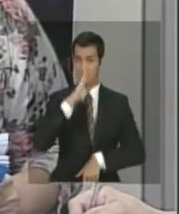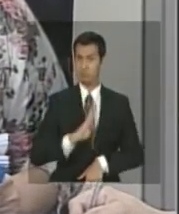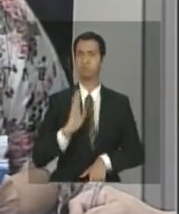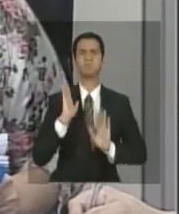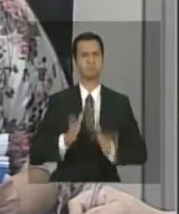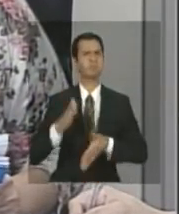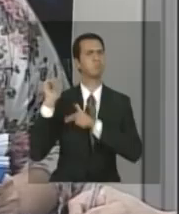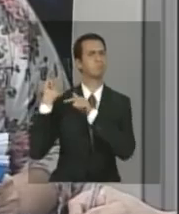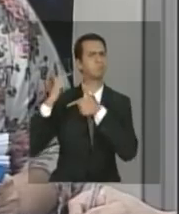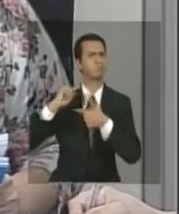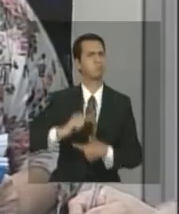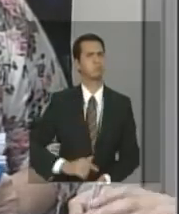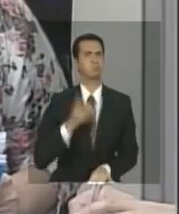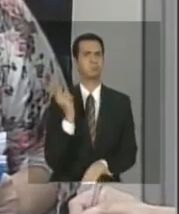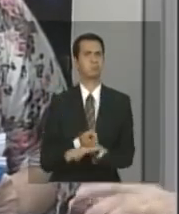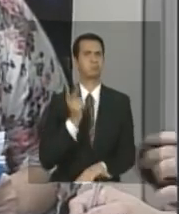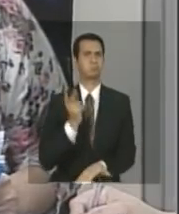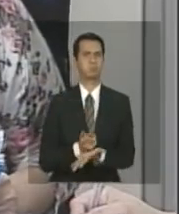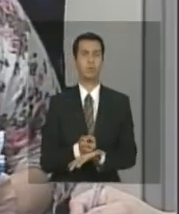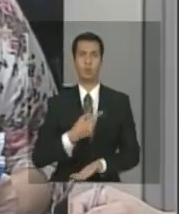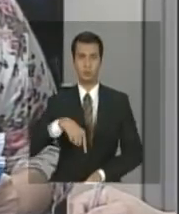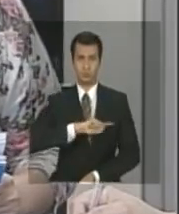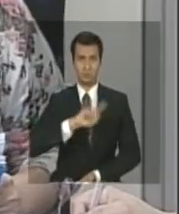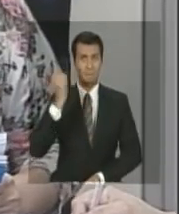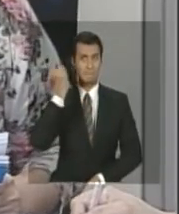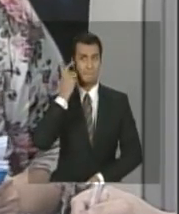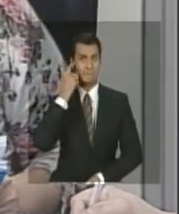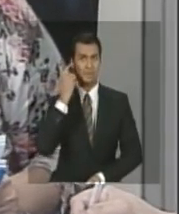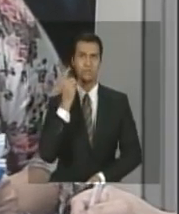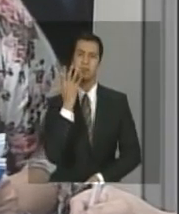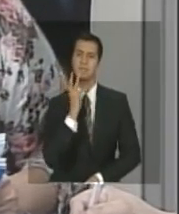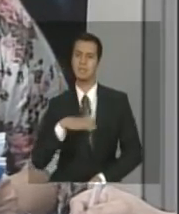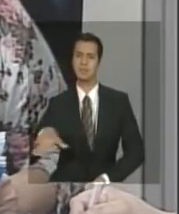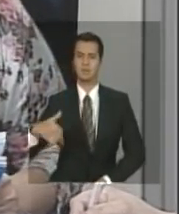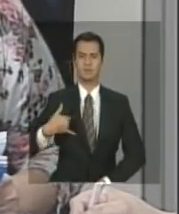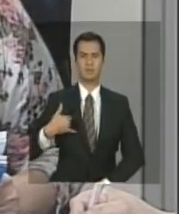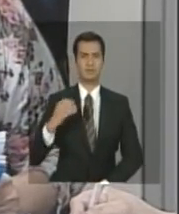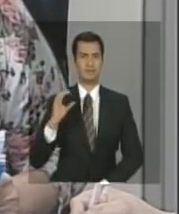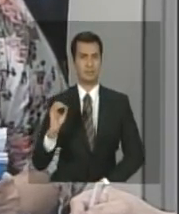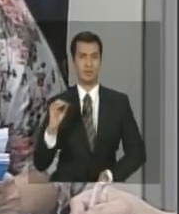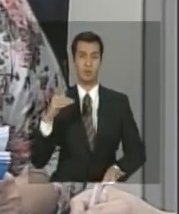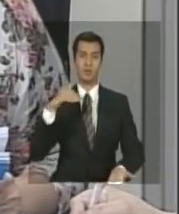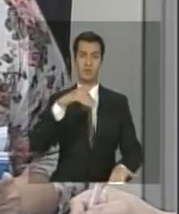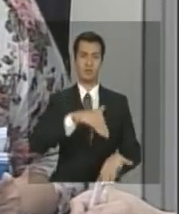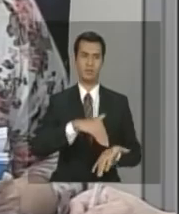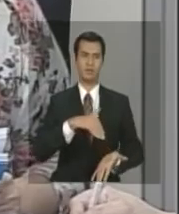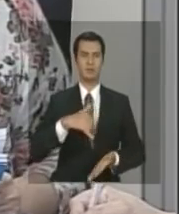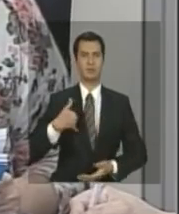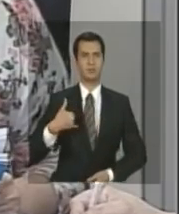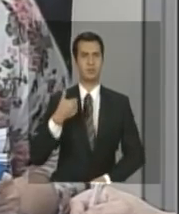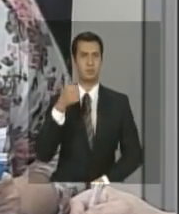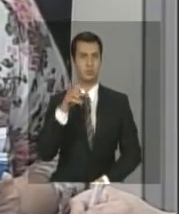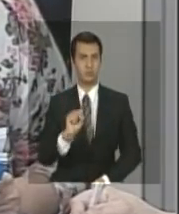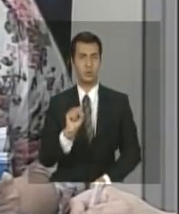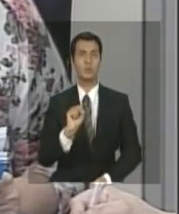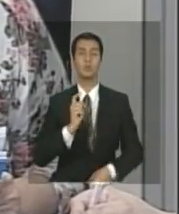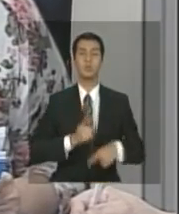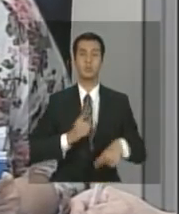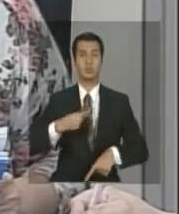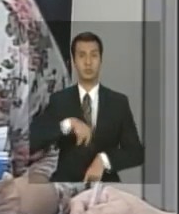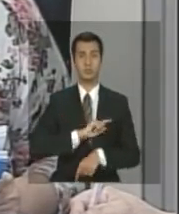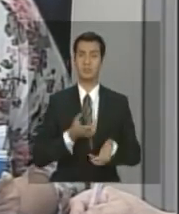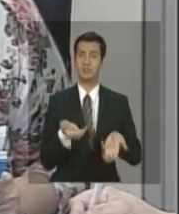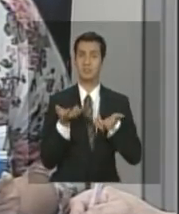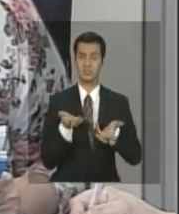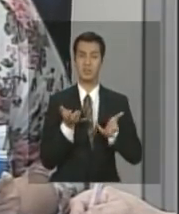vários outros países, né, de não tratar crianças de 0 a 18 anos, de ter um recorte, um destaque